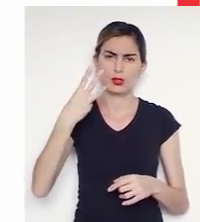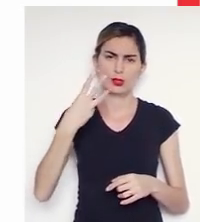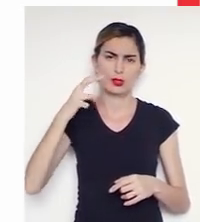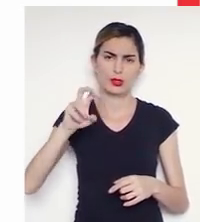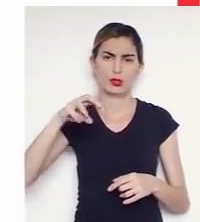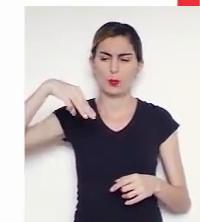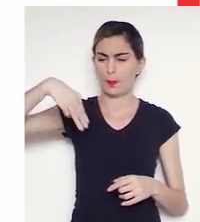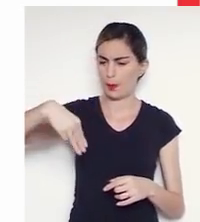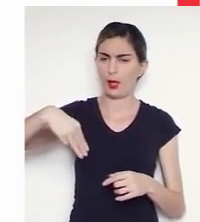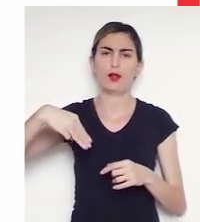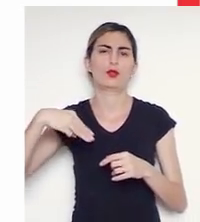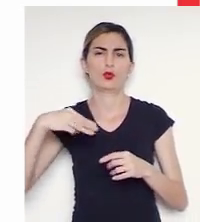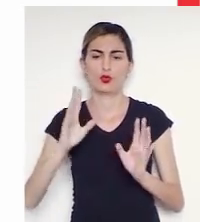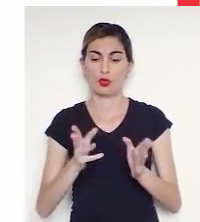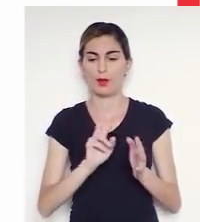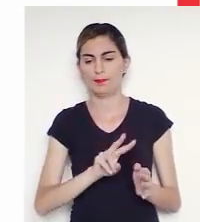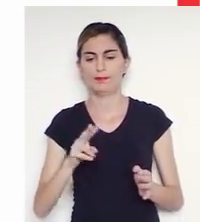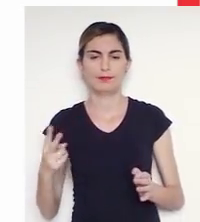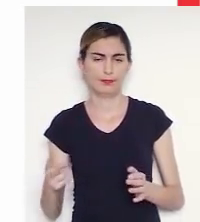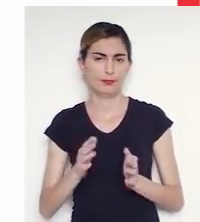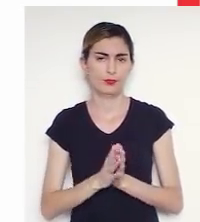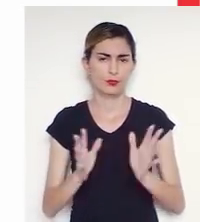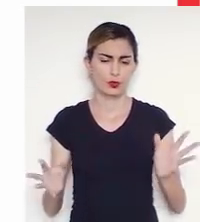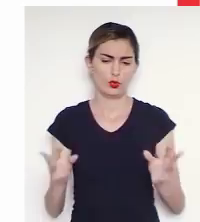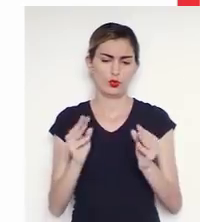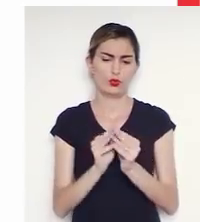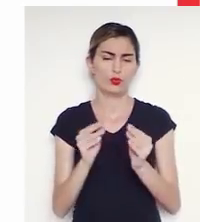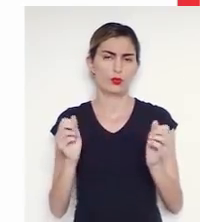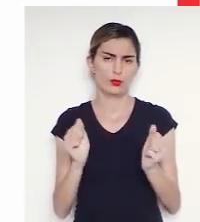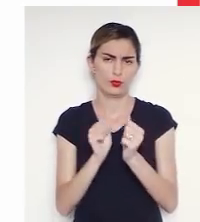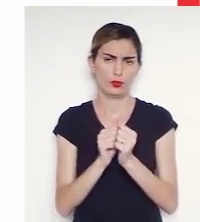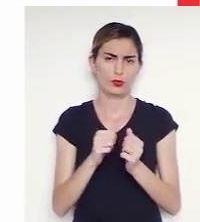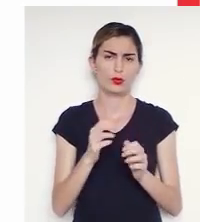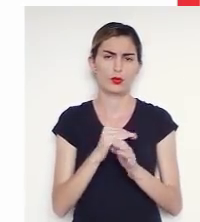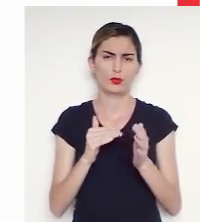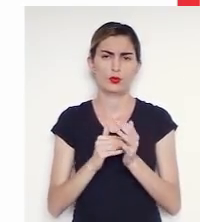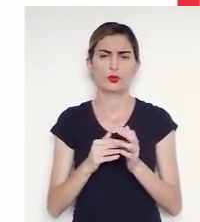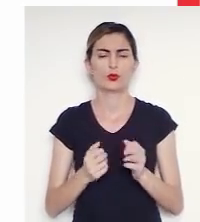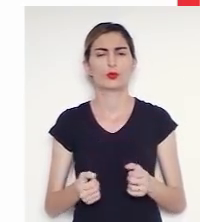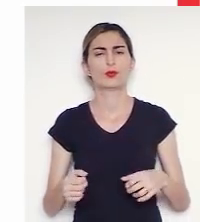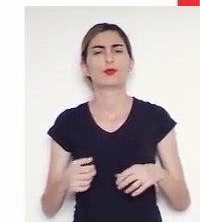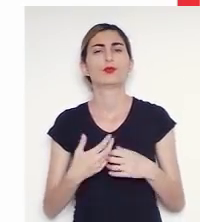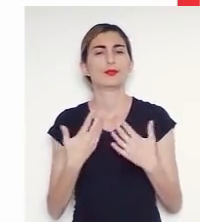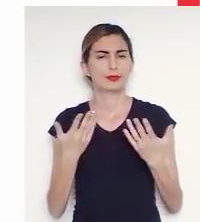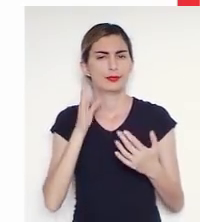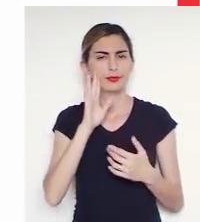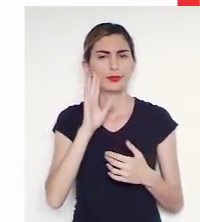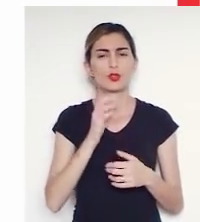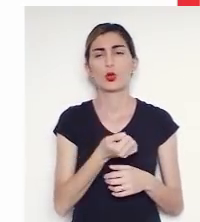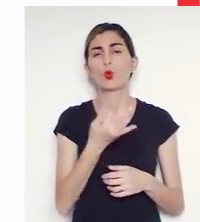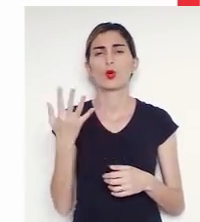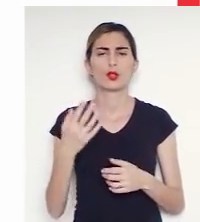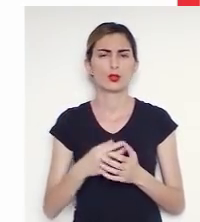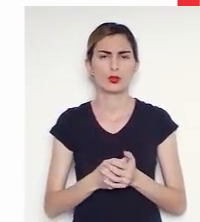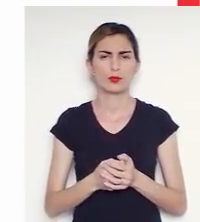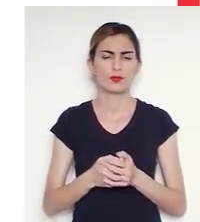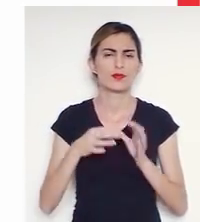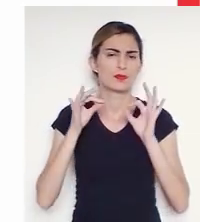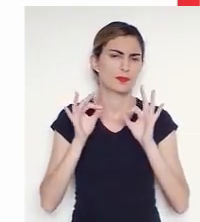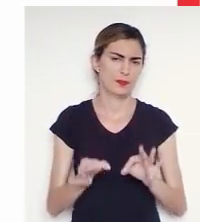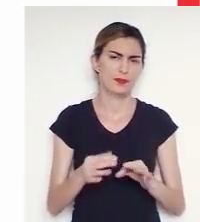5.435 metros, que já está convertido. Vamos juntar tudo agora? Aê, legal. Quanto que